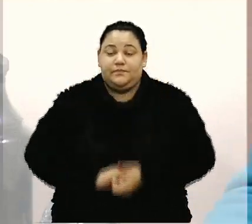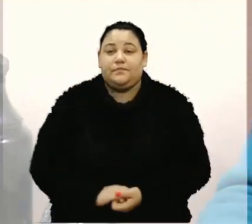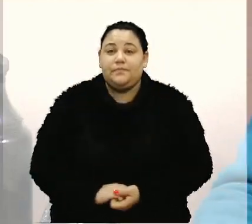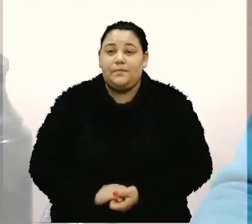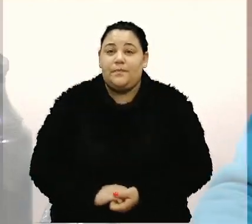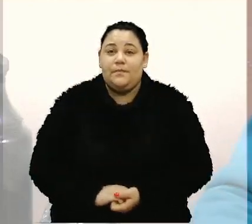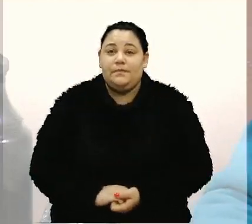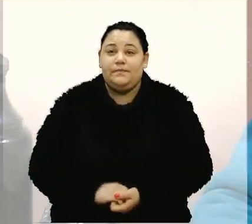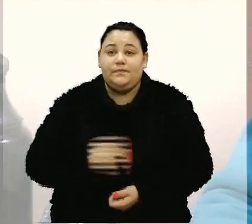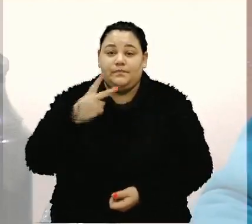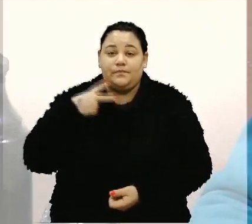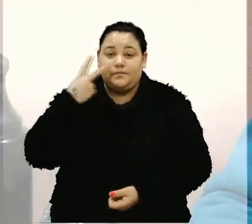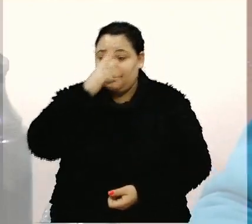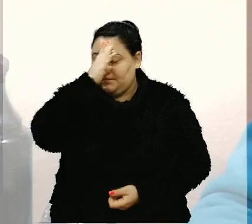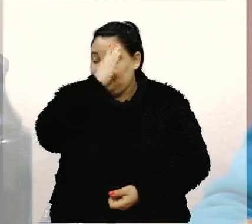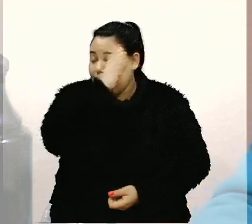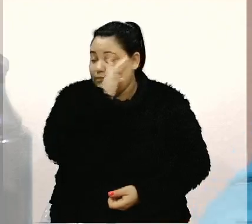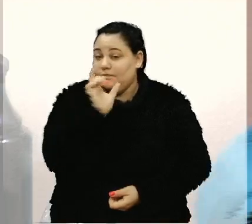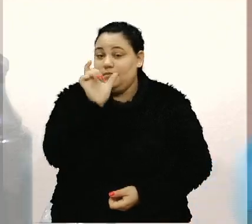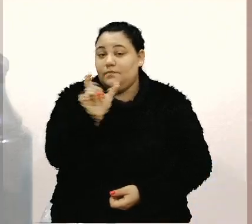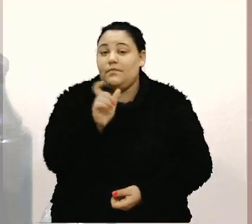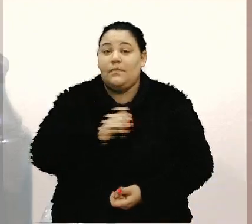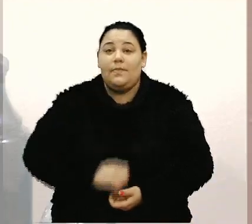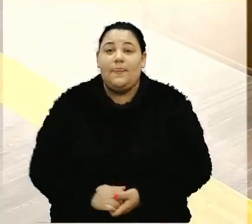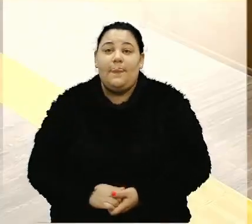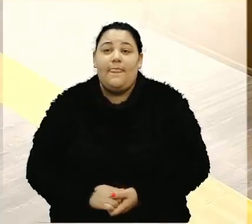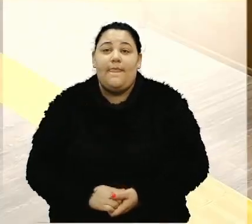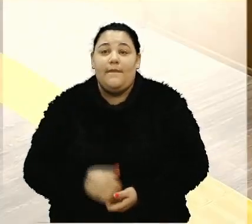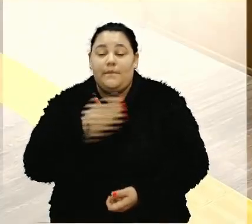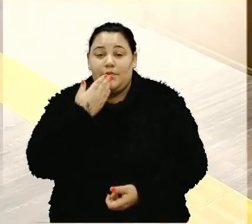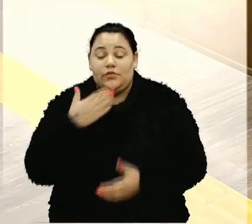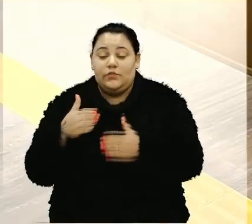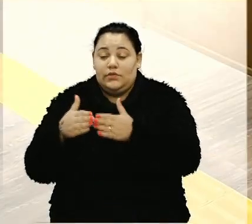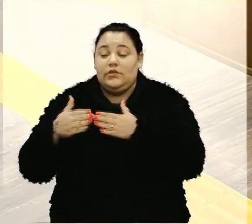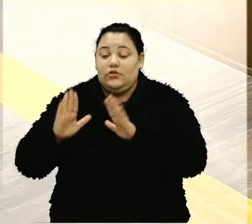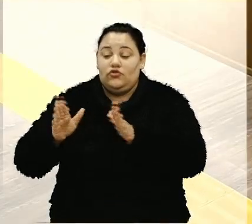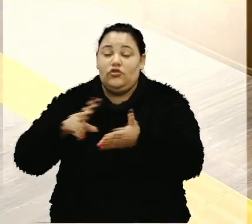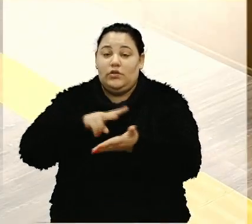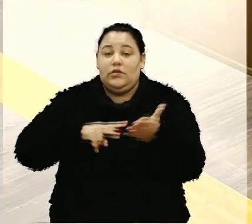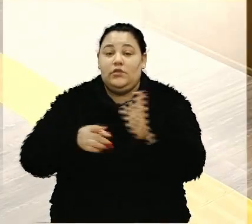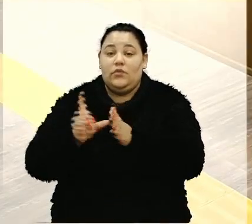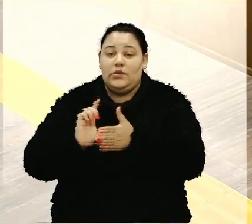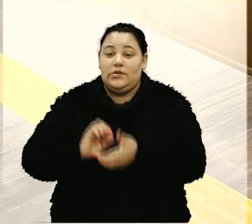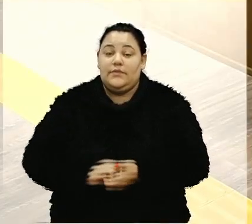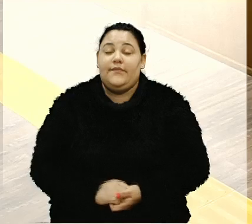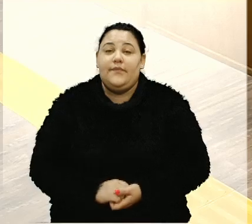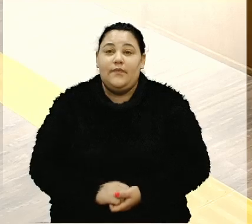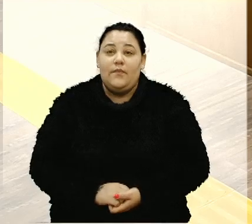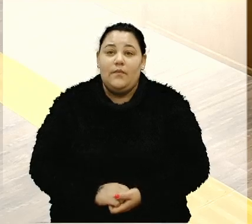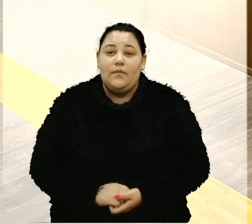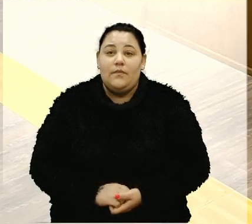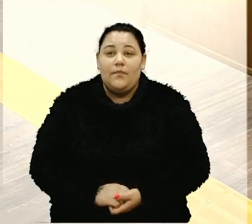vereador Adriano Bressan. Com a palavra o relator. Peço a dispensa, senhor presidente, ter lido na sessão anterior.